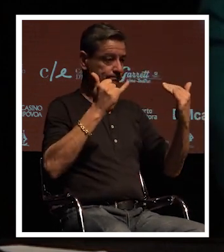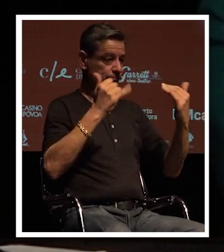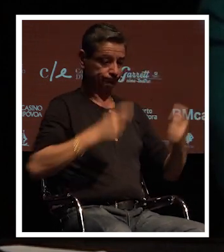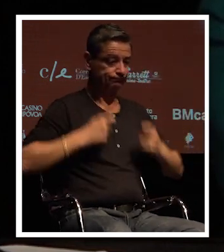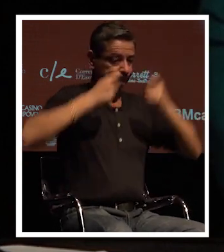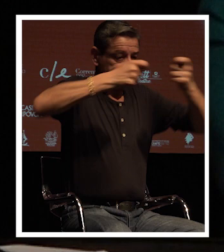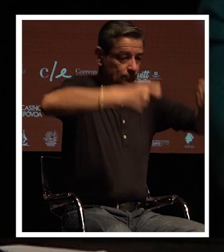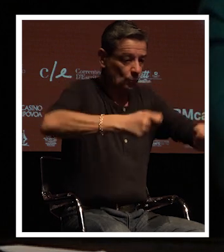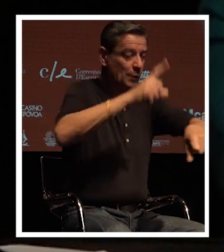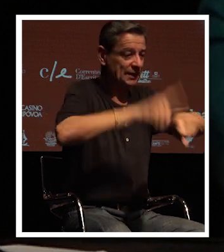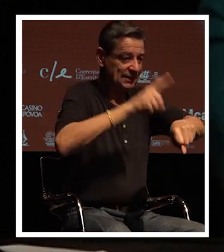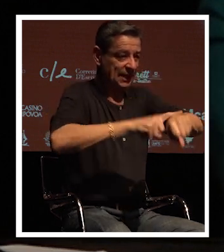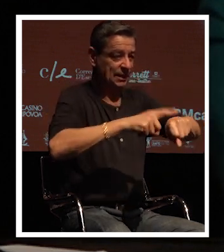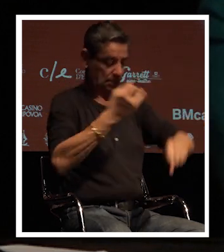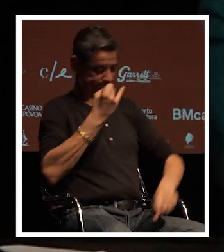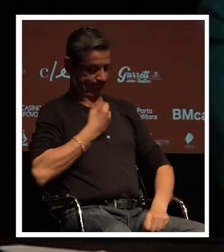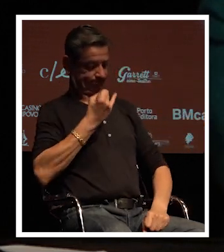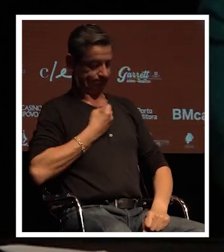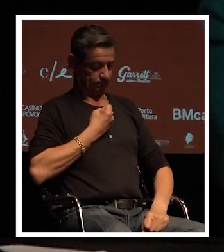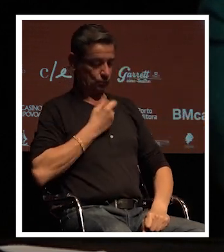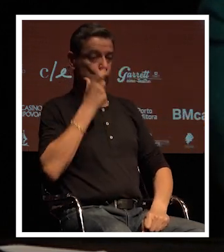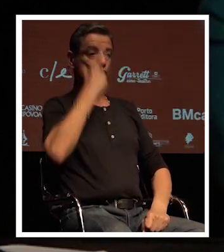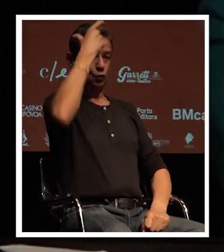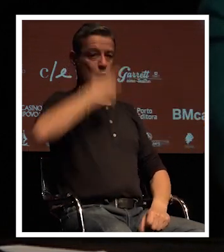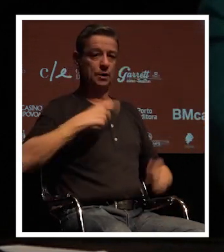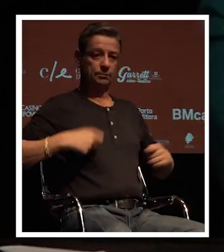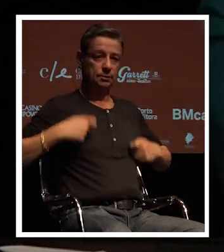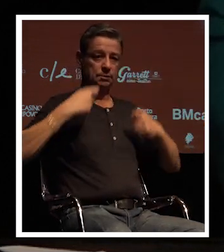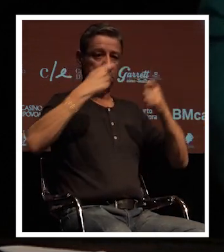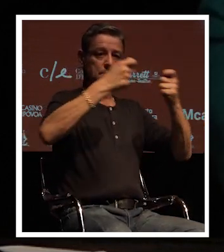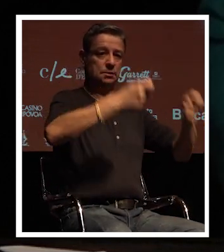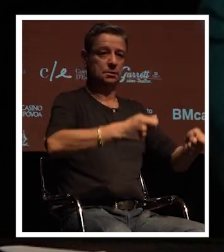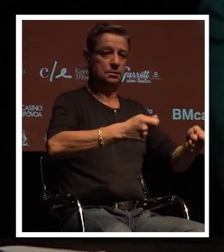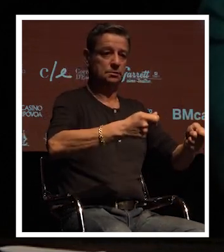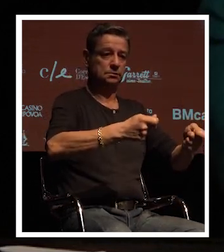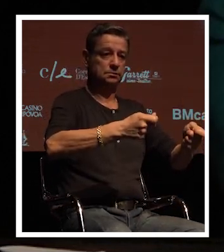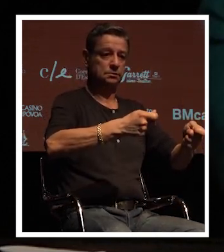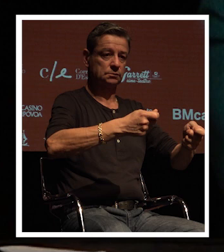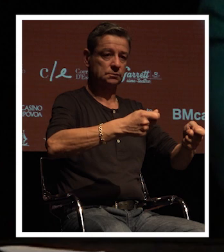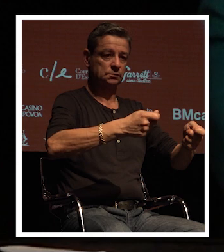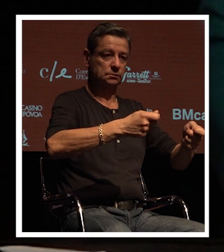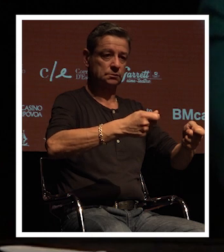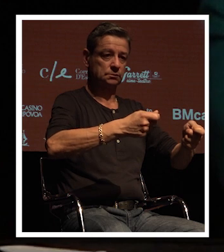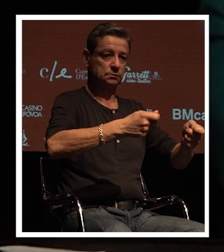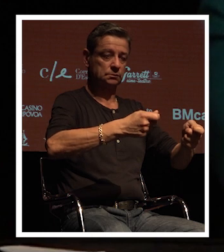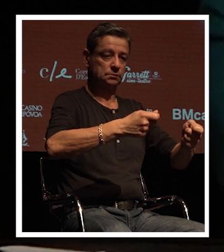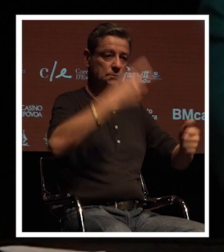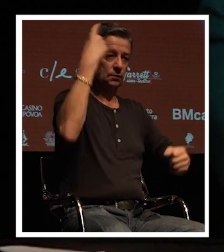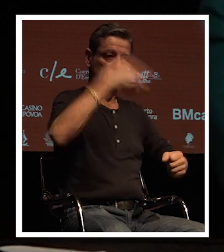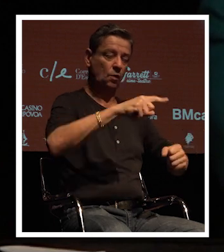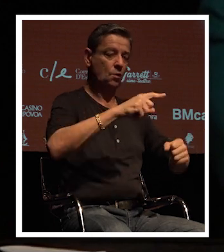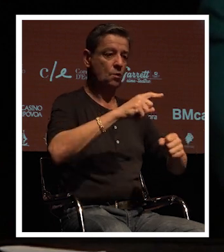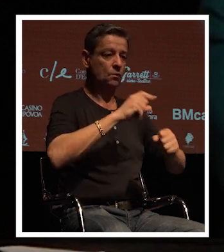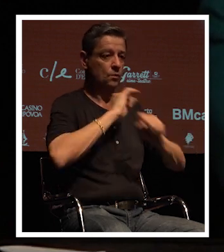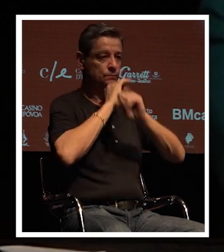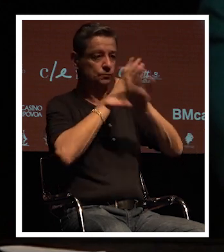tempo entregamos a nossa intimidade entregamos o corpo e e e deixou de haver invisibilidade deixou de haver aquilo por